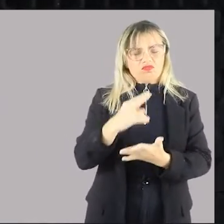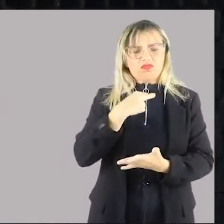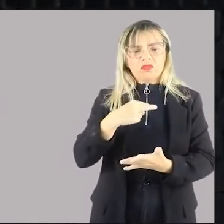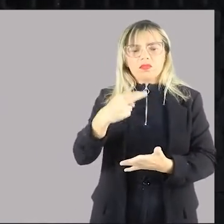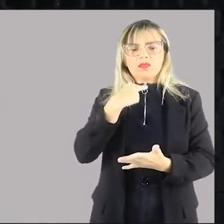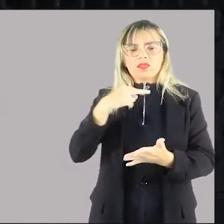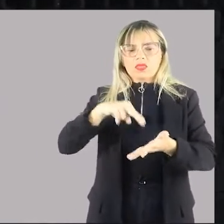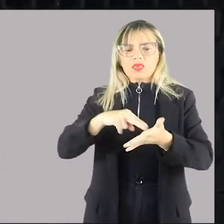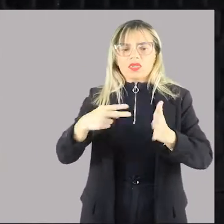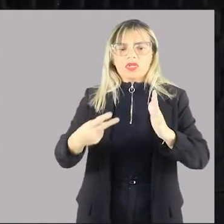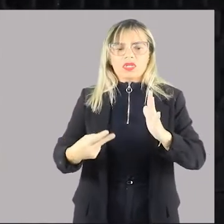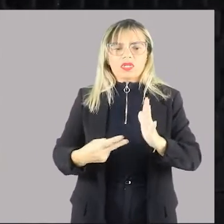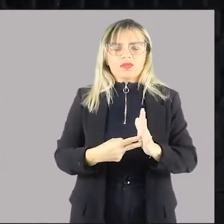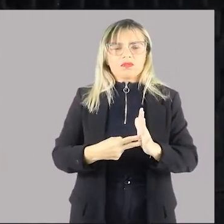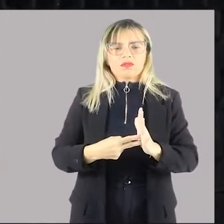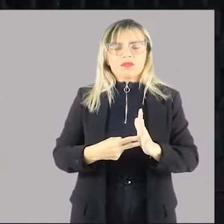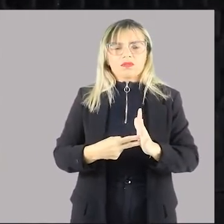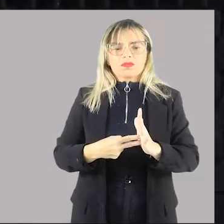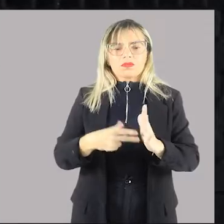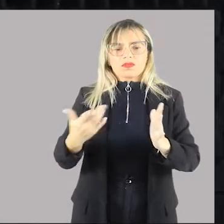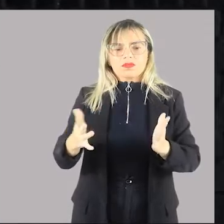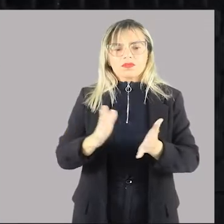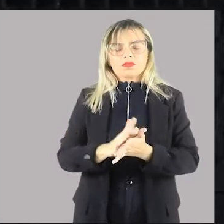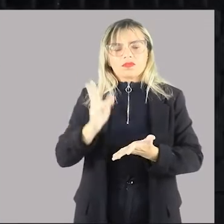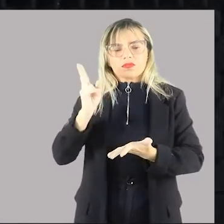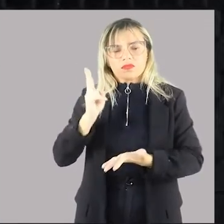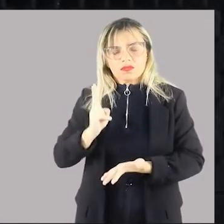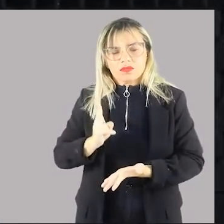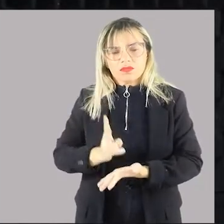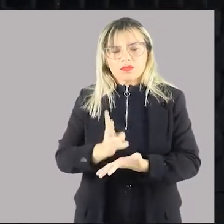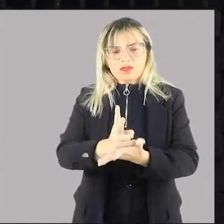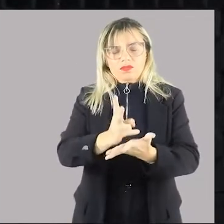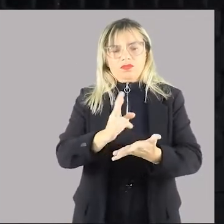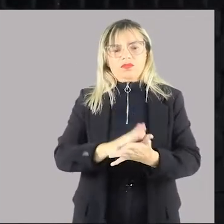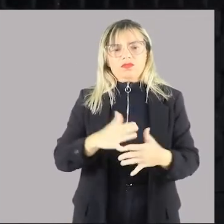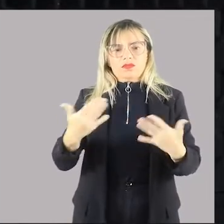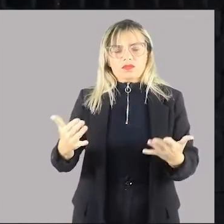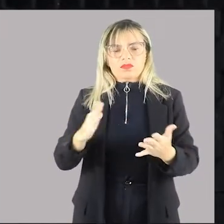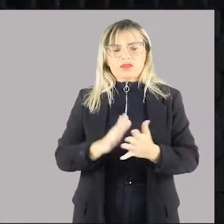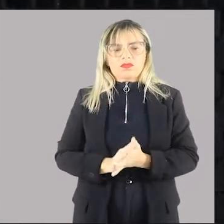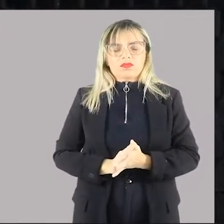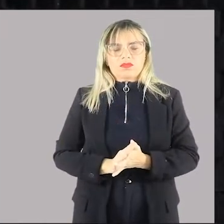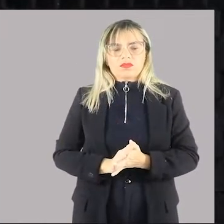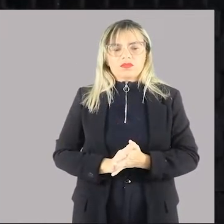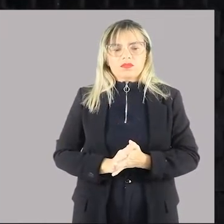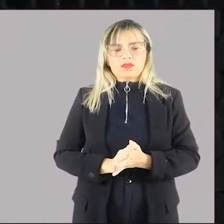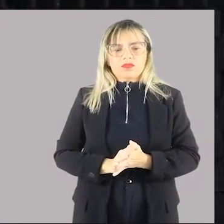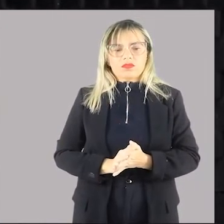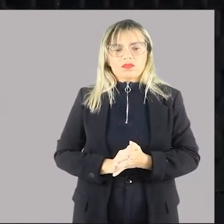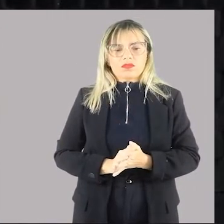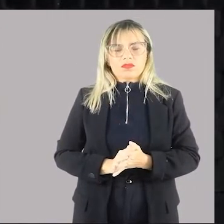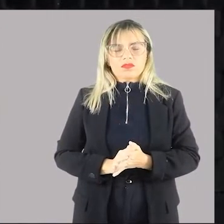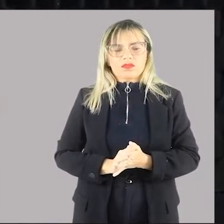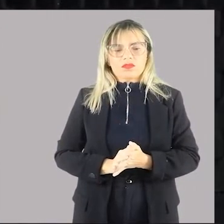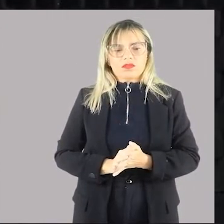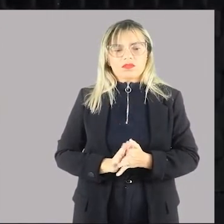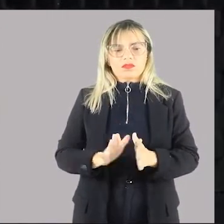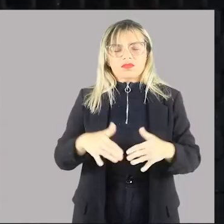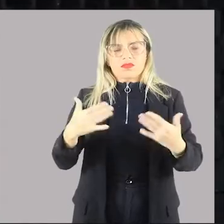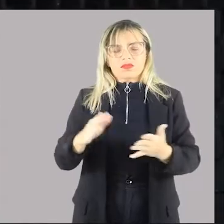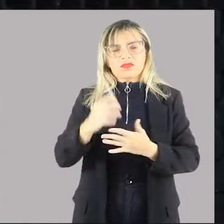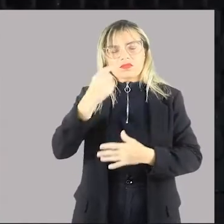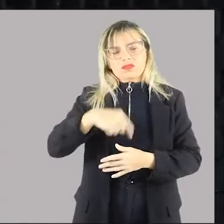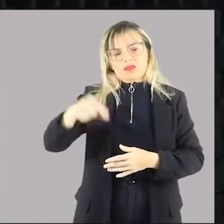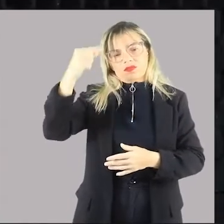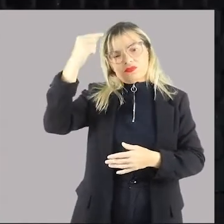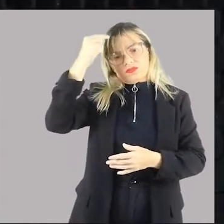no sentido de quê? De permanecer o tempo todo. Né? Eu penso